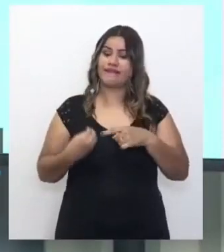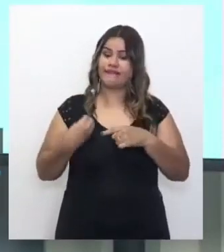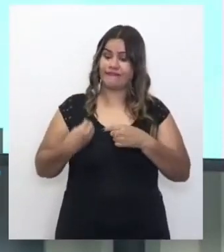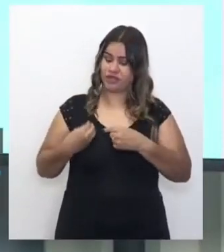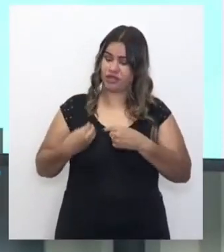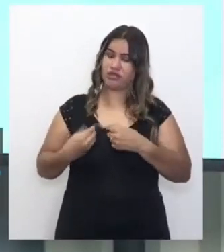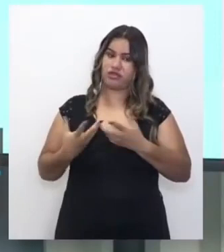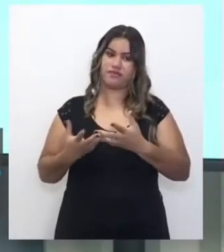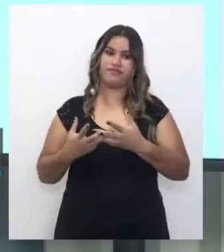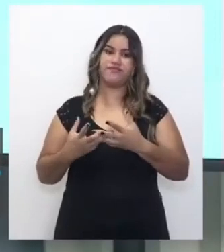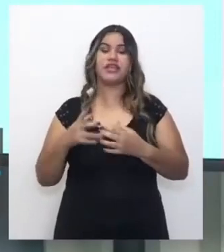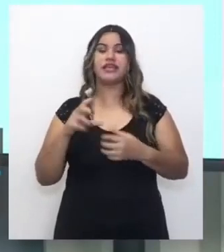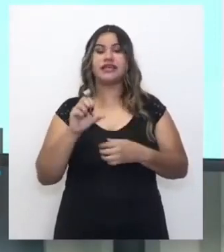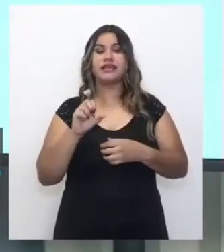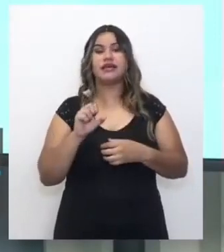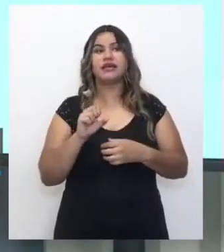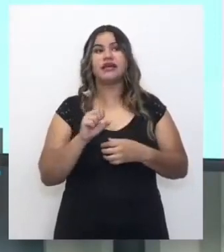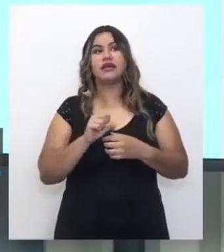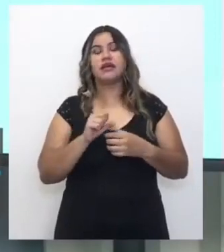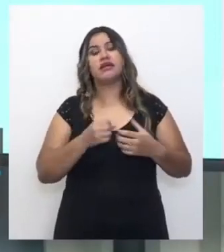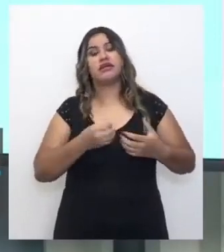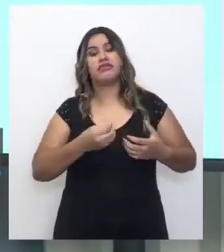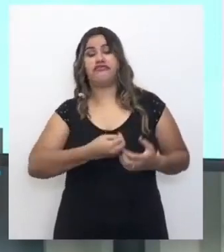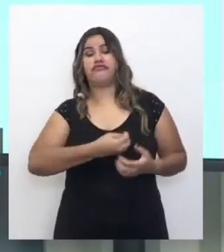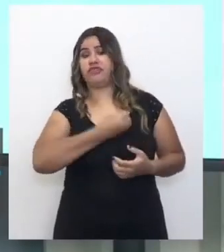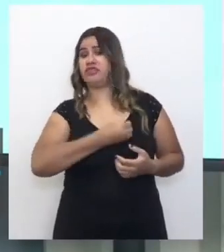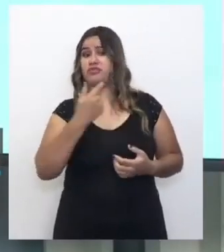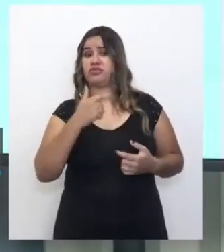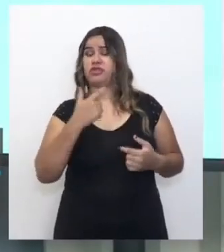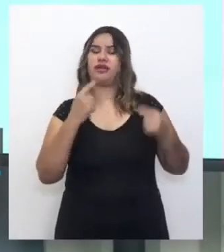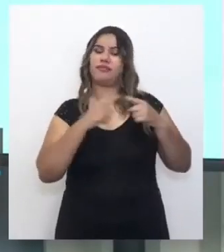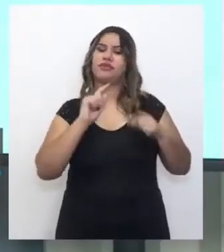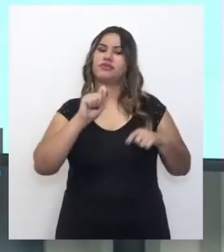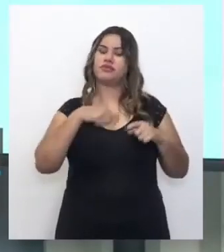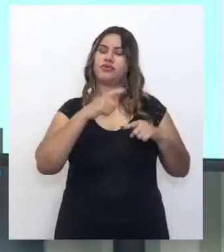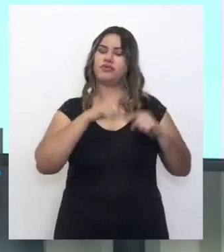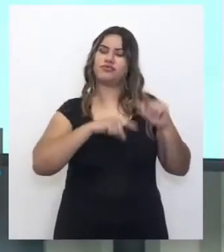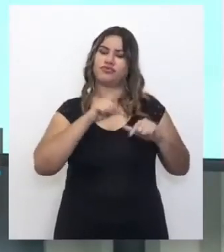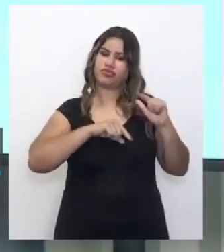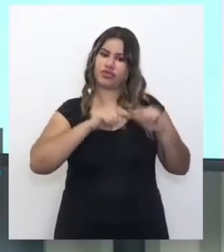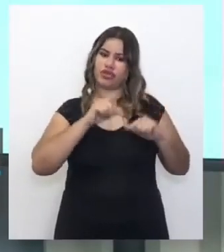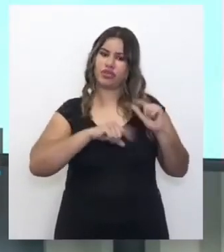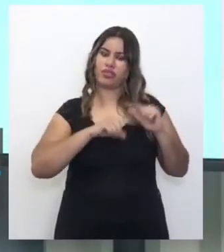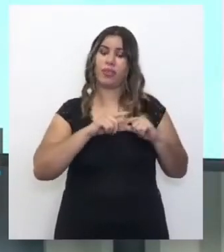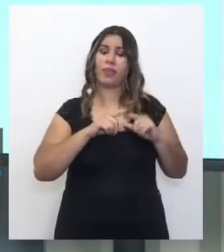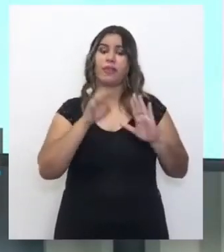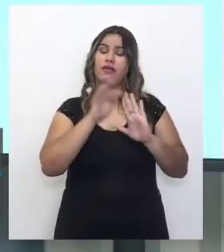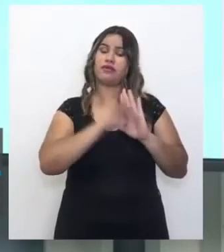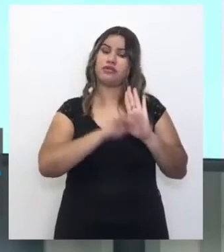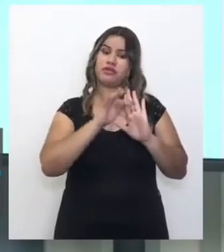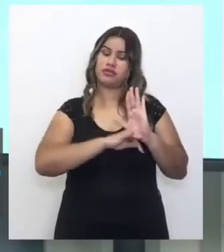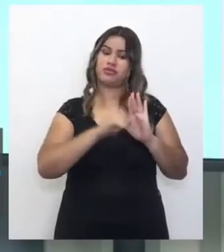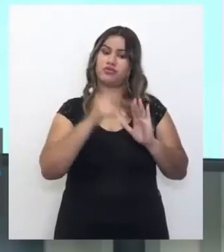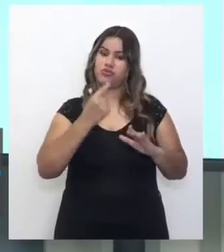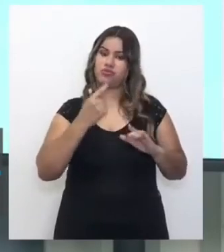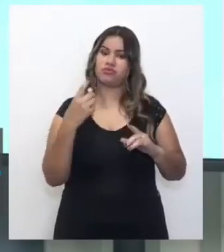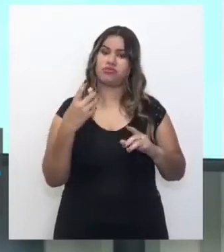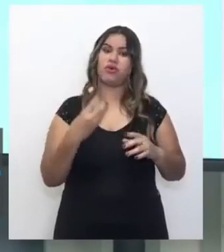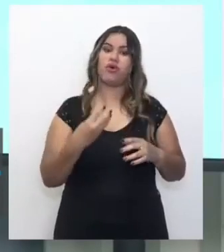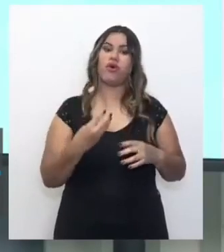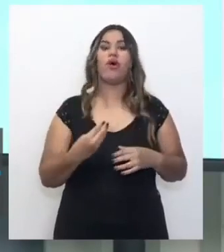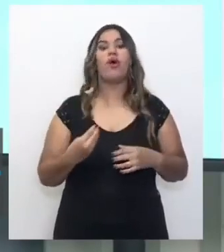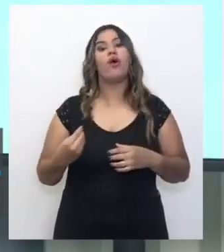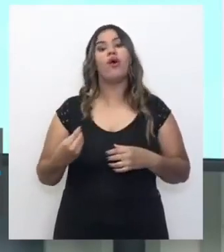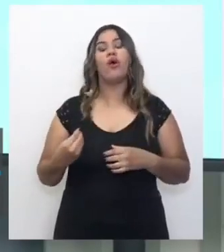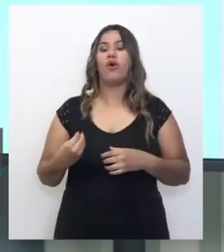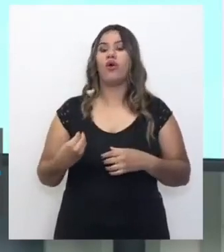né? Qualquer coisa que não tem vida, a gente vai tratar como objeto. Então, no texto 1, qual é o ser que está sendo destacado? No texto 2,